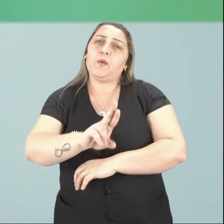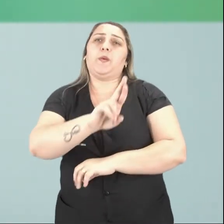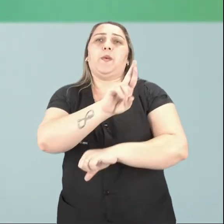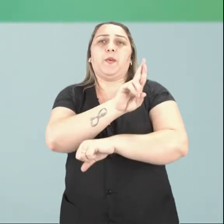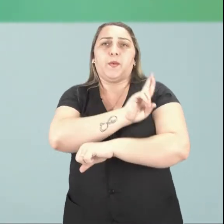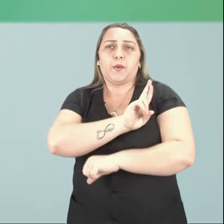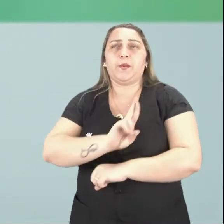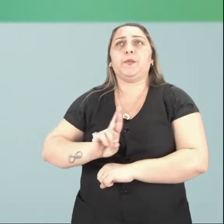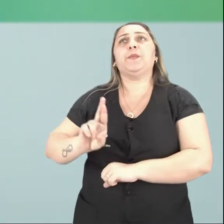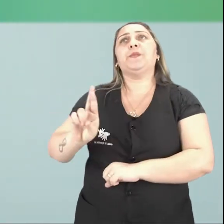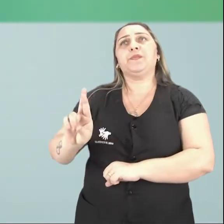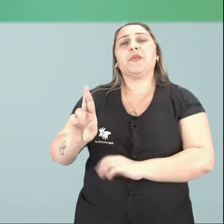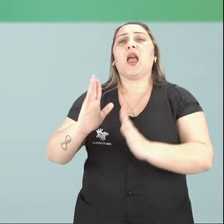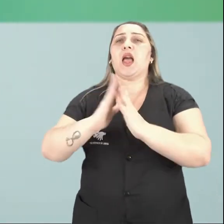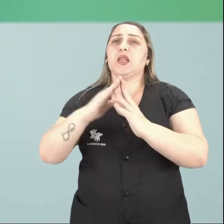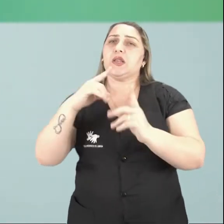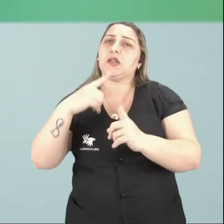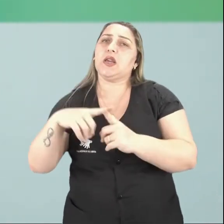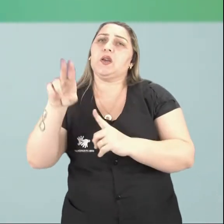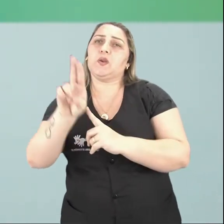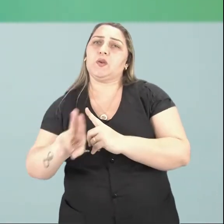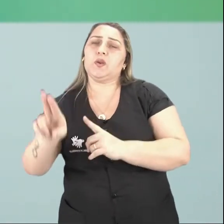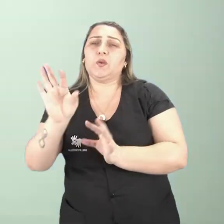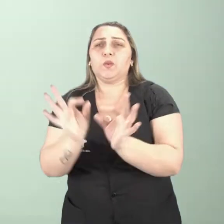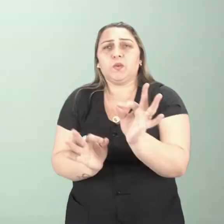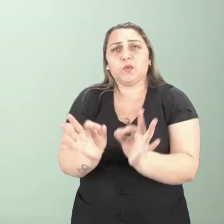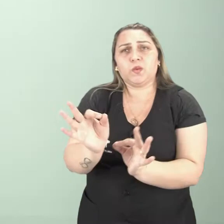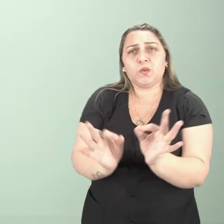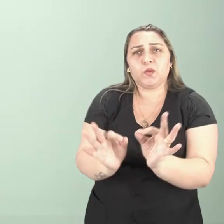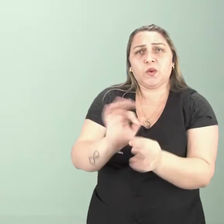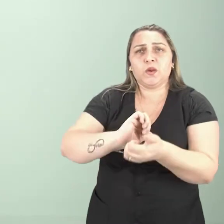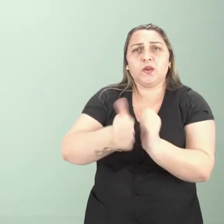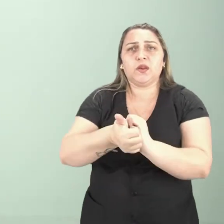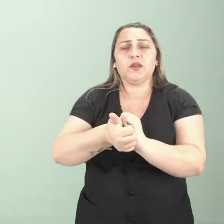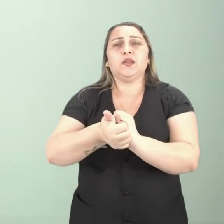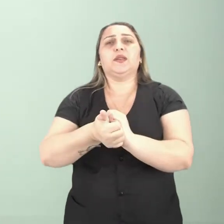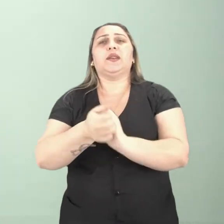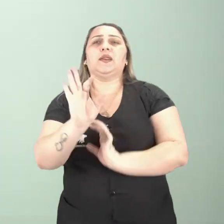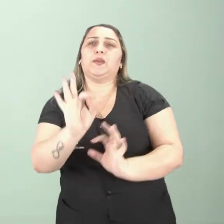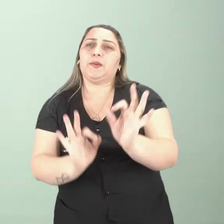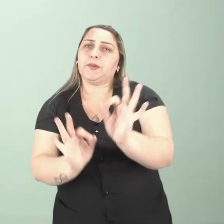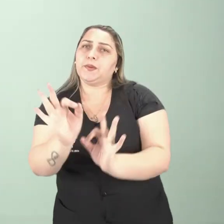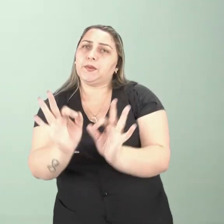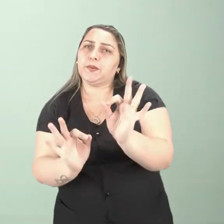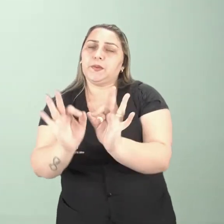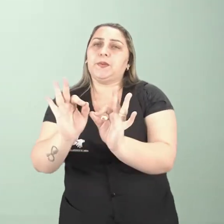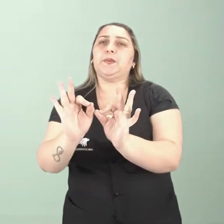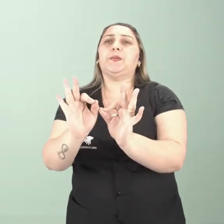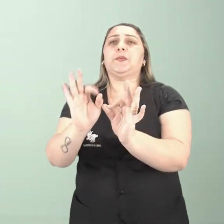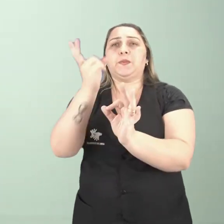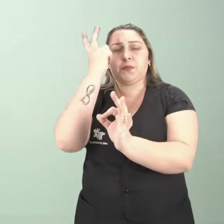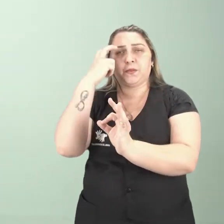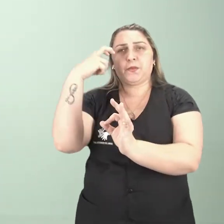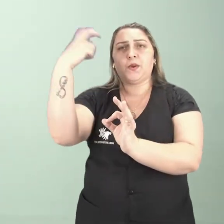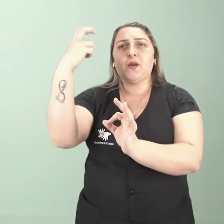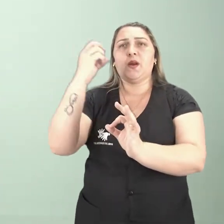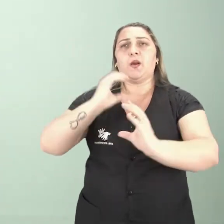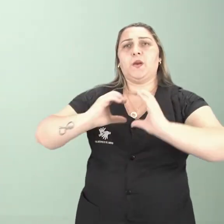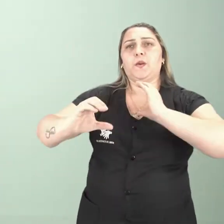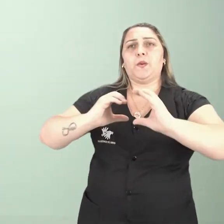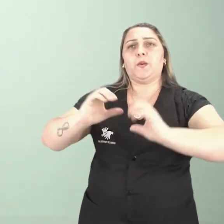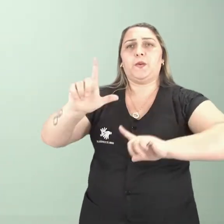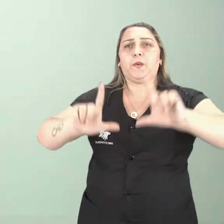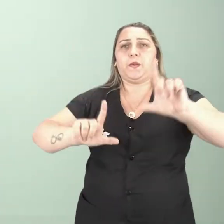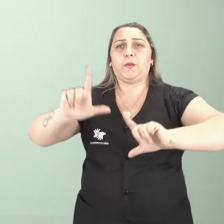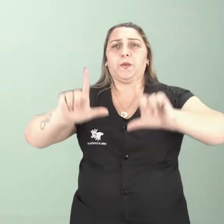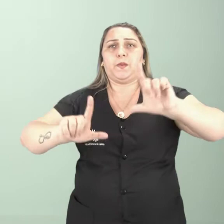religião, no caso as igrejas, se utiliza das organizações esportivas, das organizações culturais, dos meios de comunicação,